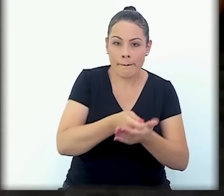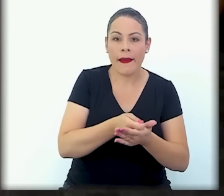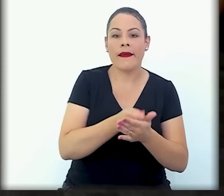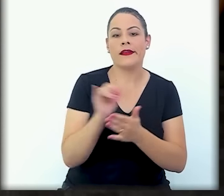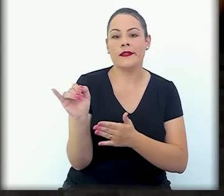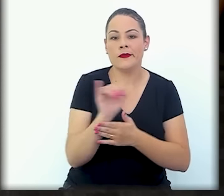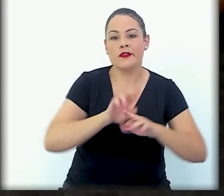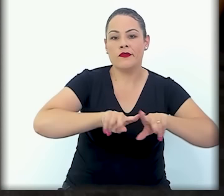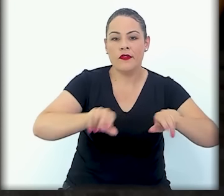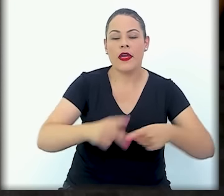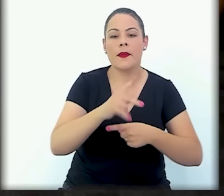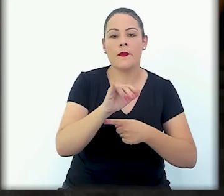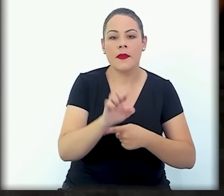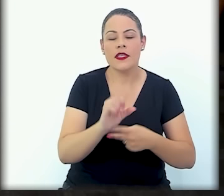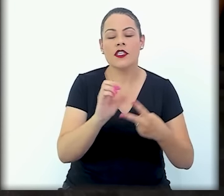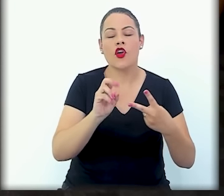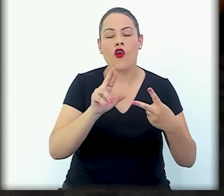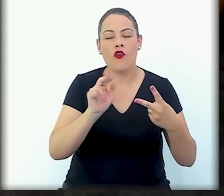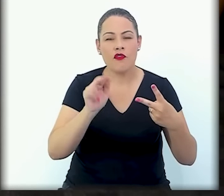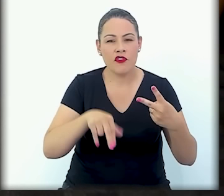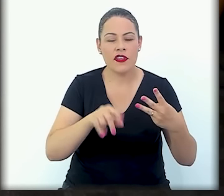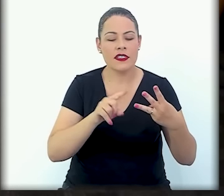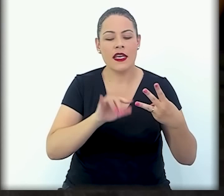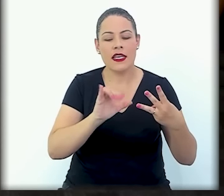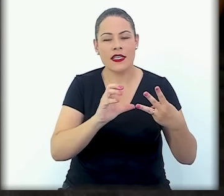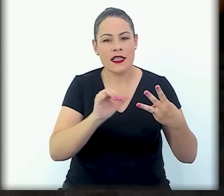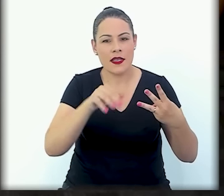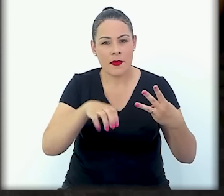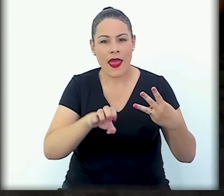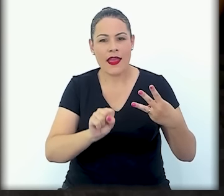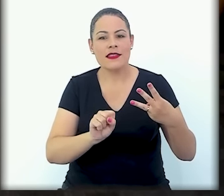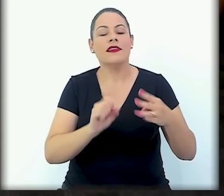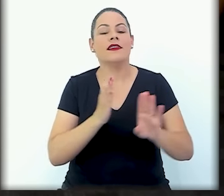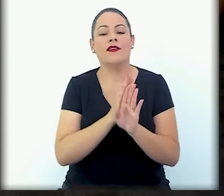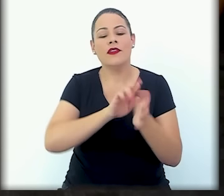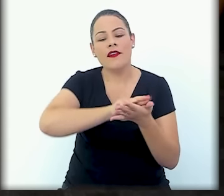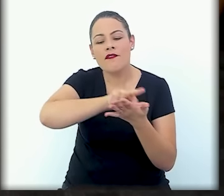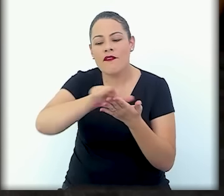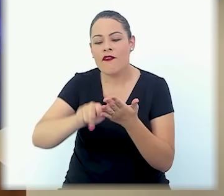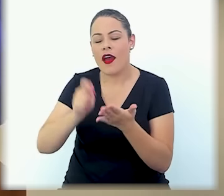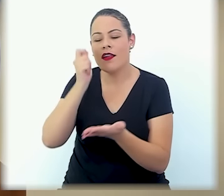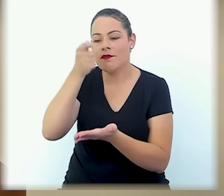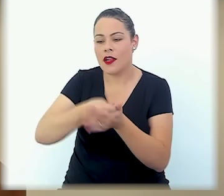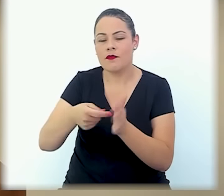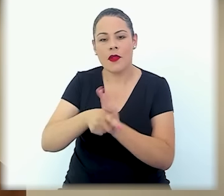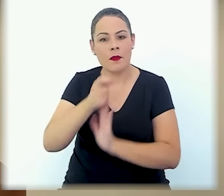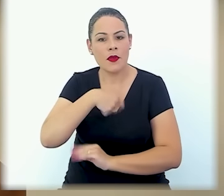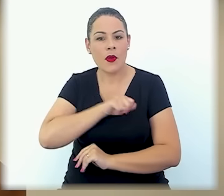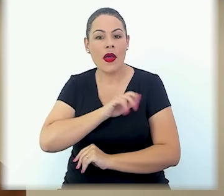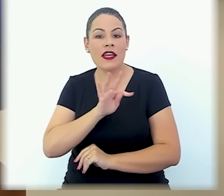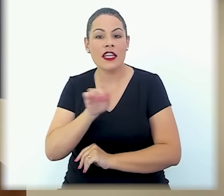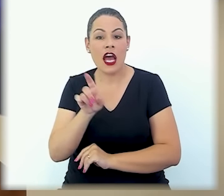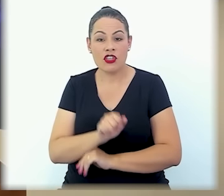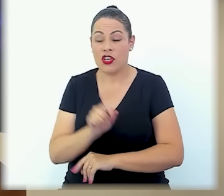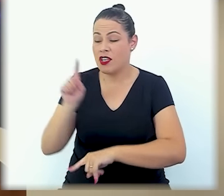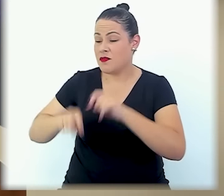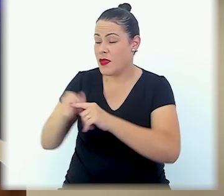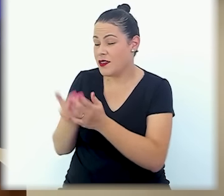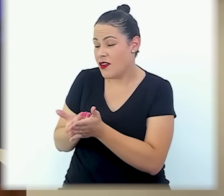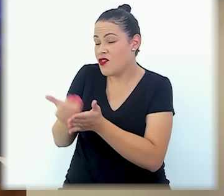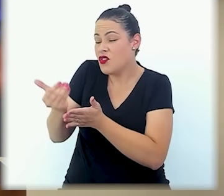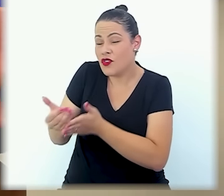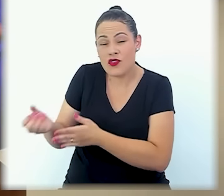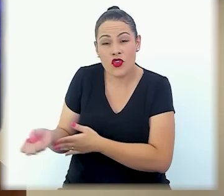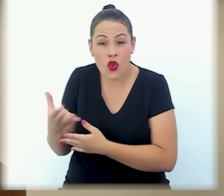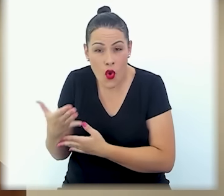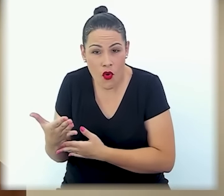e COFINS, paga ICMS, paga uma série de tributações e a matéria virgem, muito menos